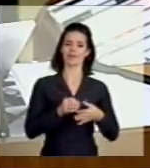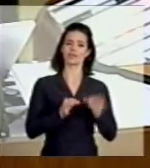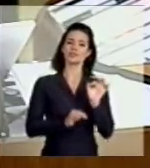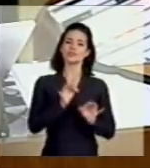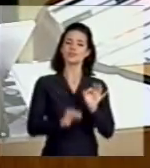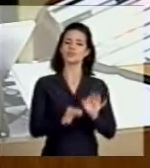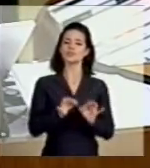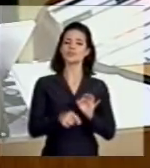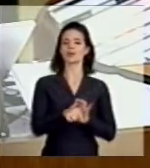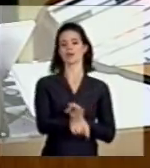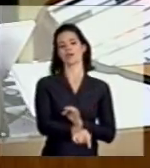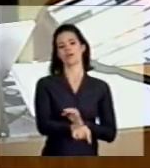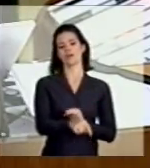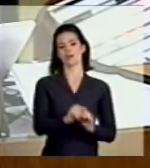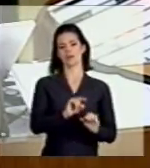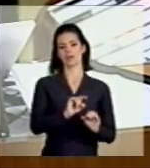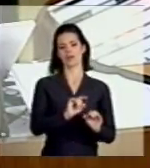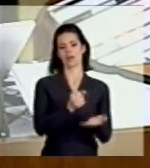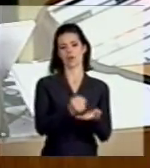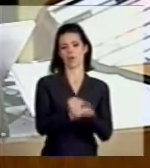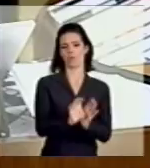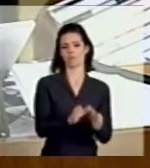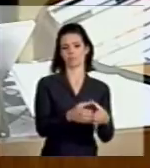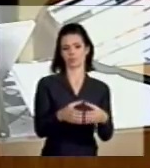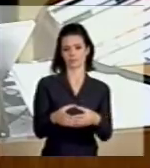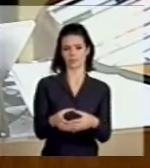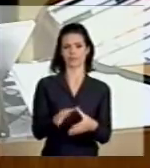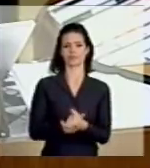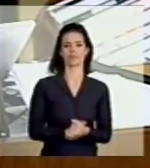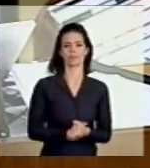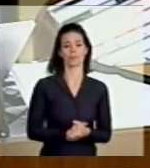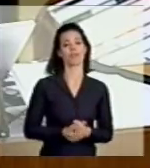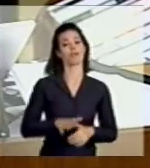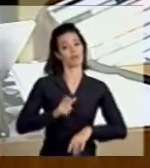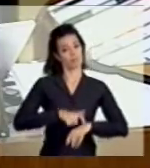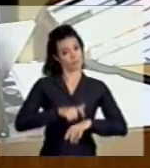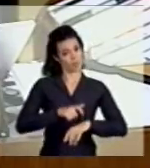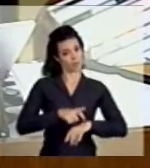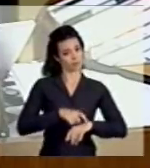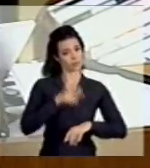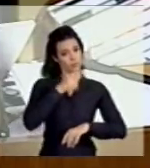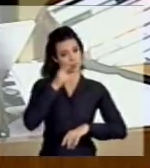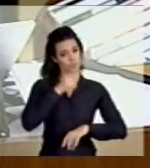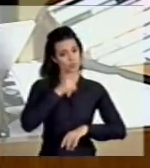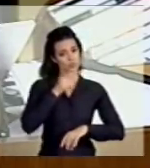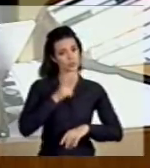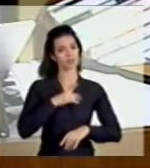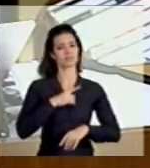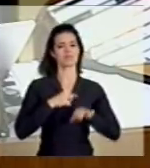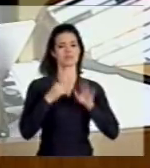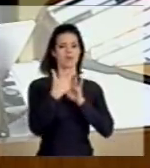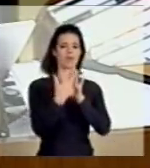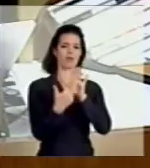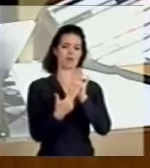assim ao deixar de fazê-lo. Ressalto que já é hora de tais parâmetros serem estabelecidos,